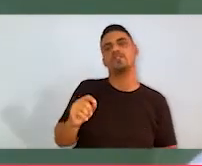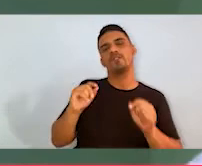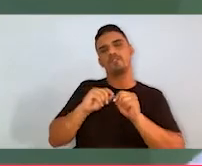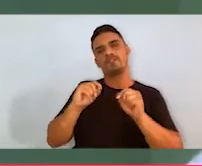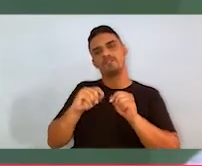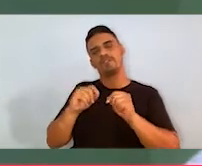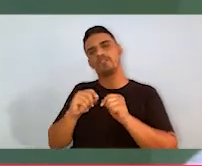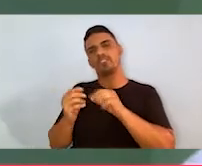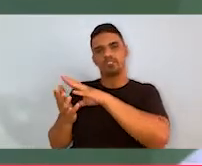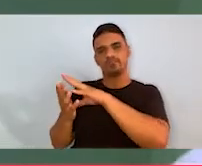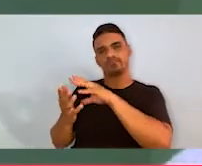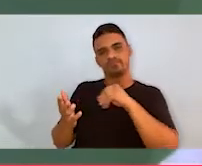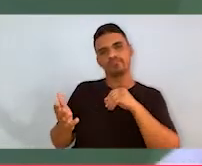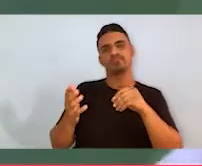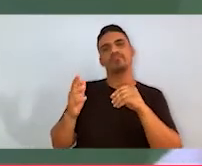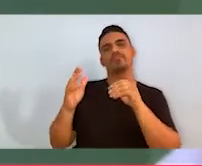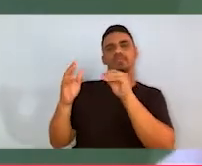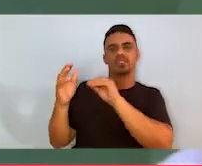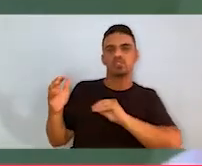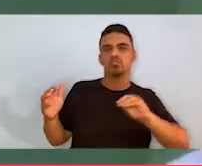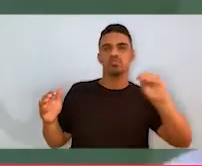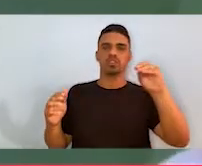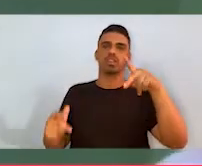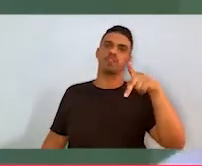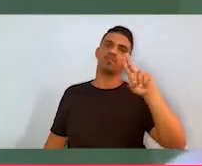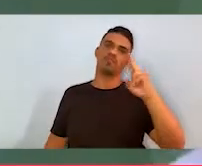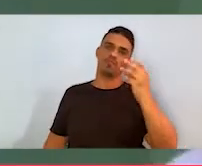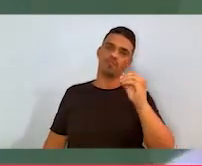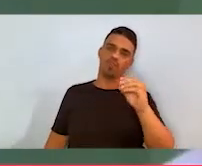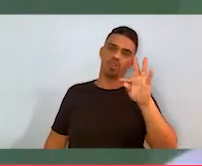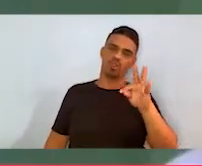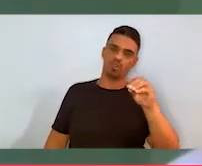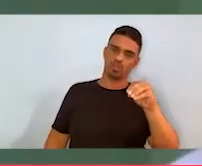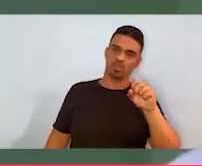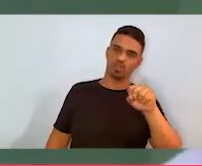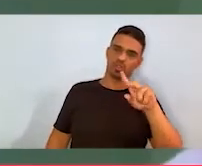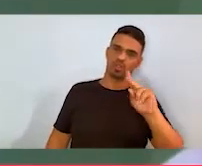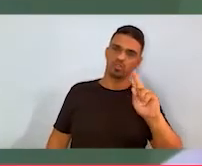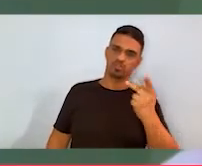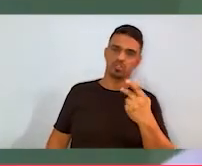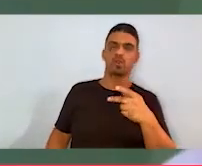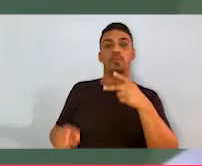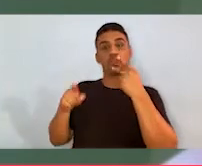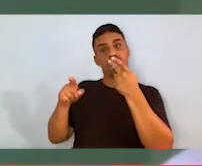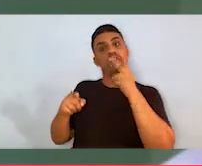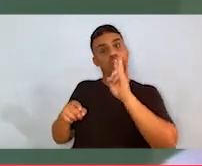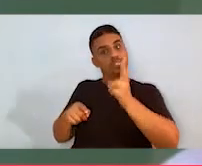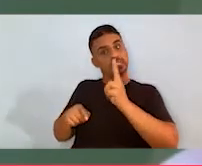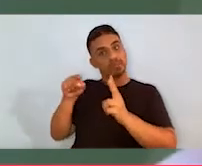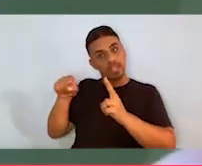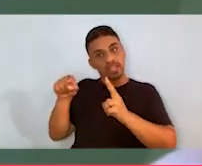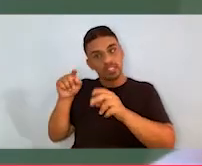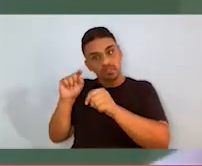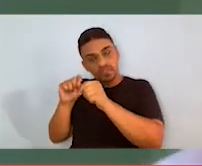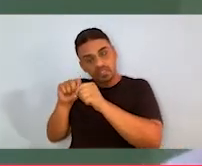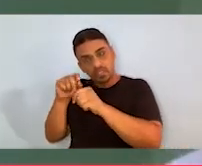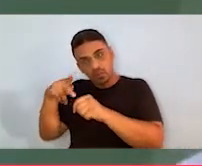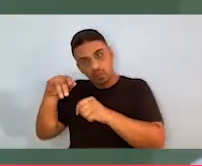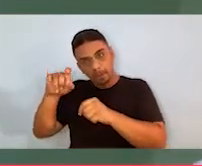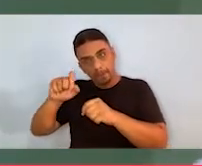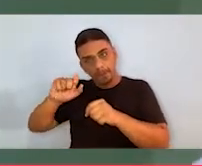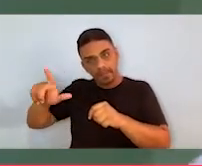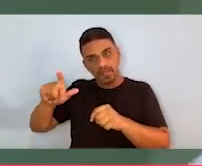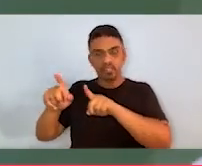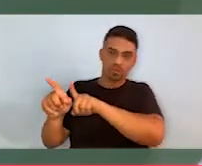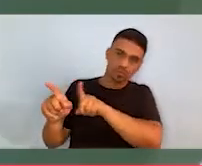e pintei todo ele com brush no Photoshop. E eu marquei lá, faço sempre, ó, a Pearl foi feita em pixel art e o cenário foi feito